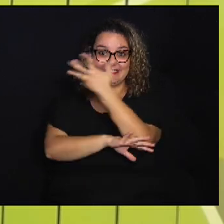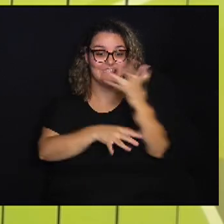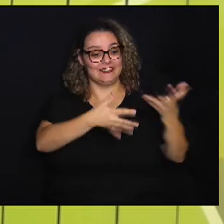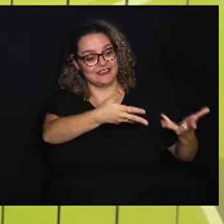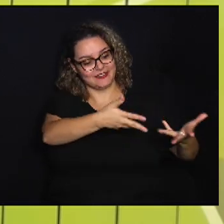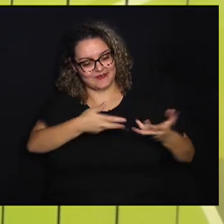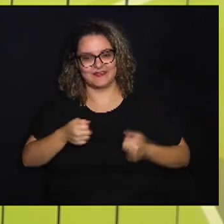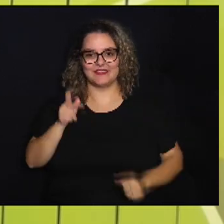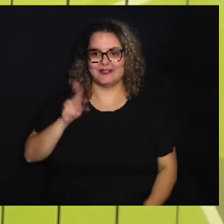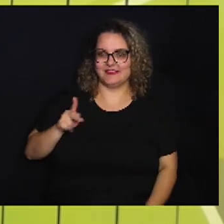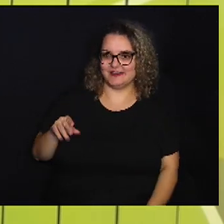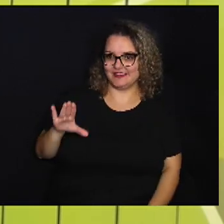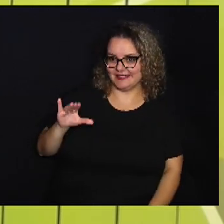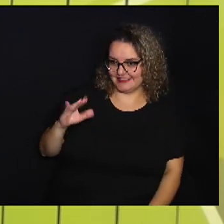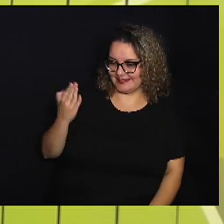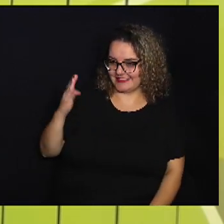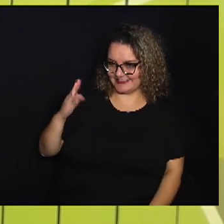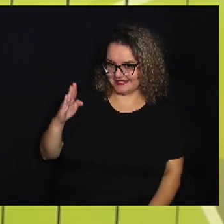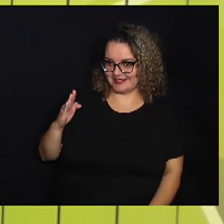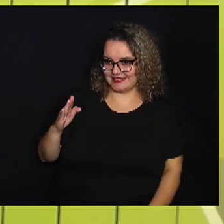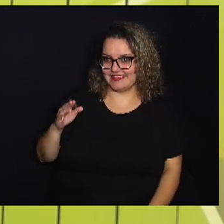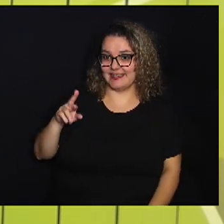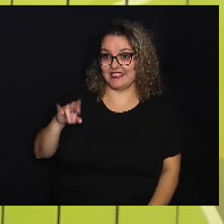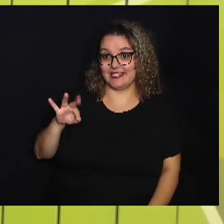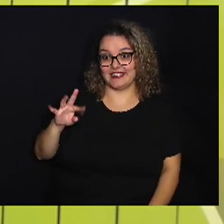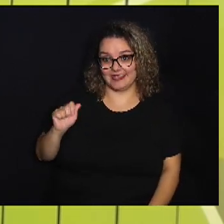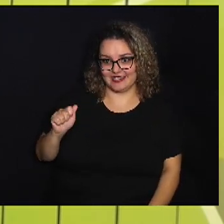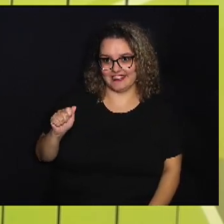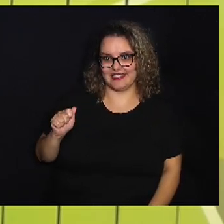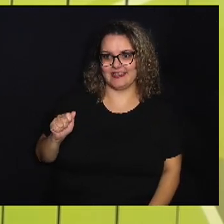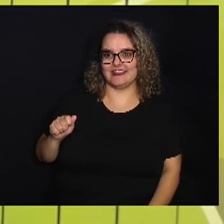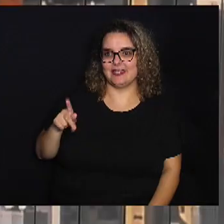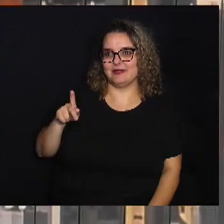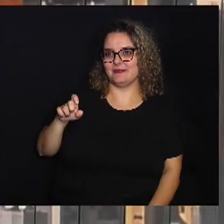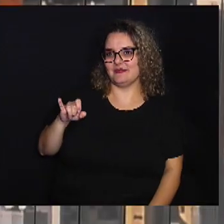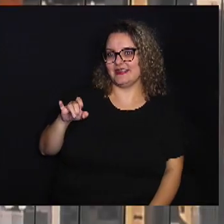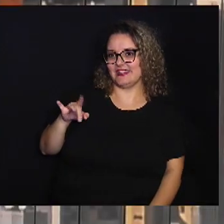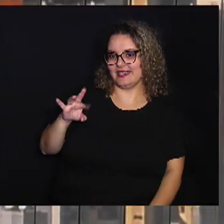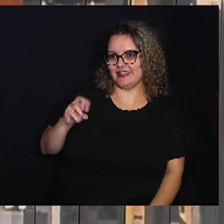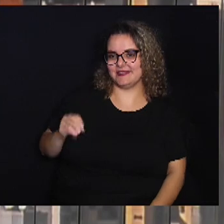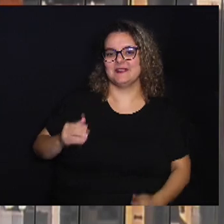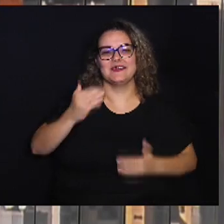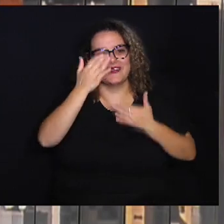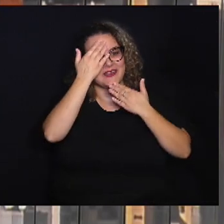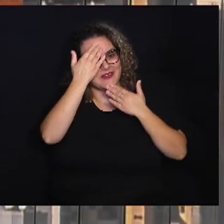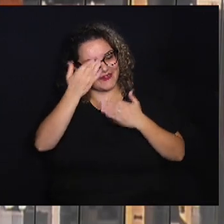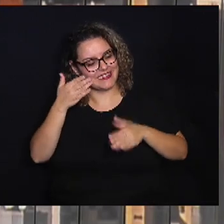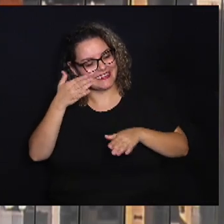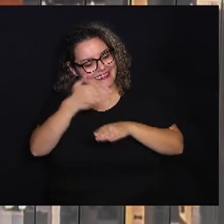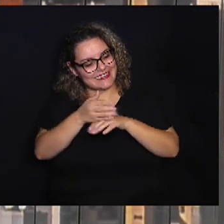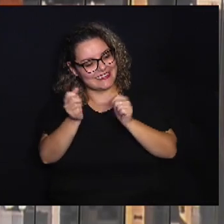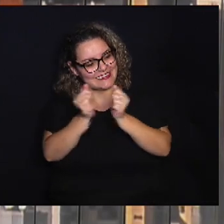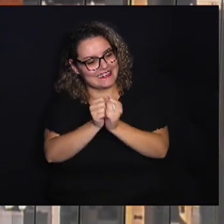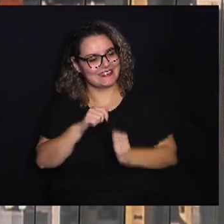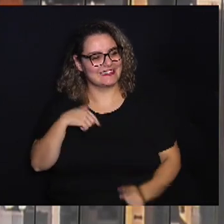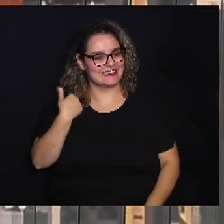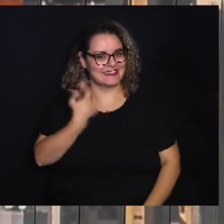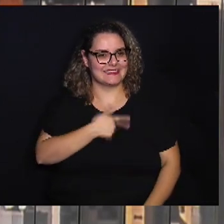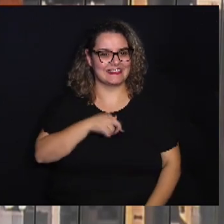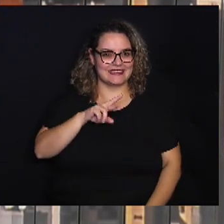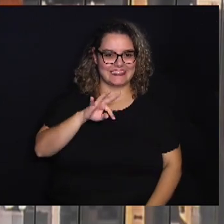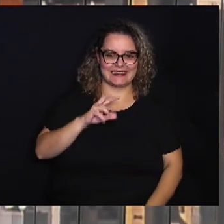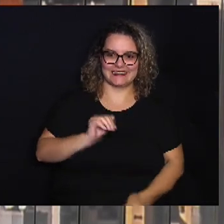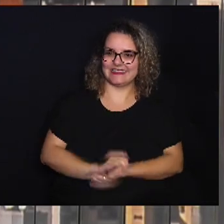a professora de Ciências Biológicas, Rita de Cássio Pietro Bom. Muito obrigada pela sua participação aqui com a gente,